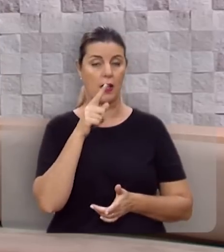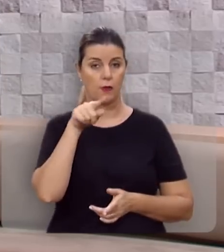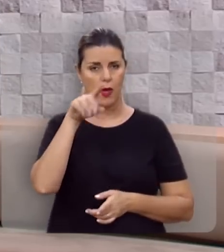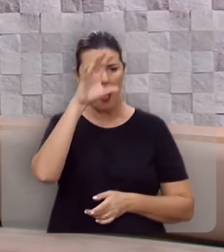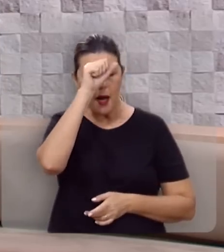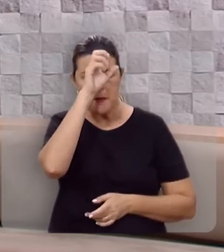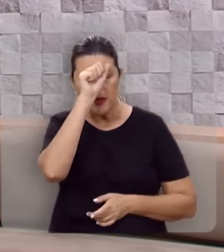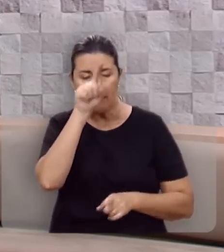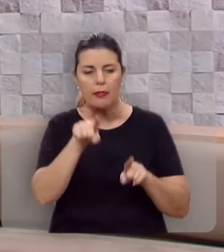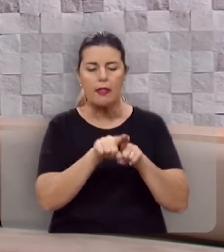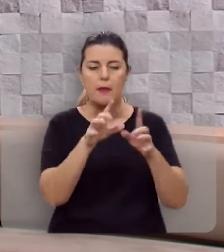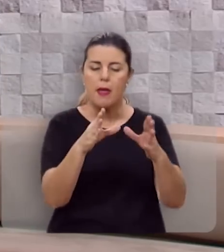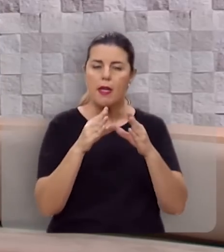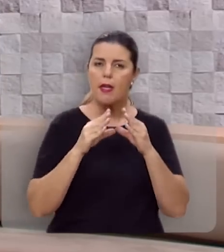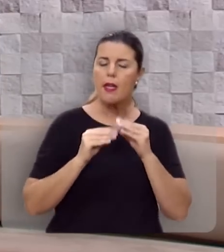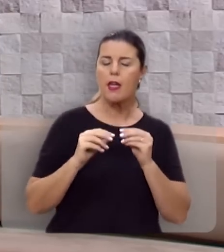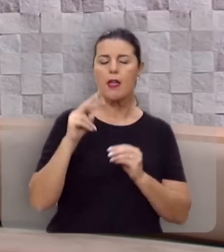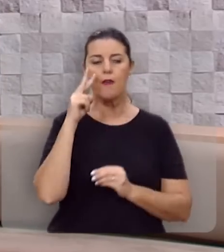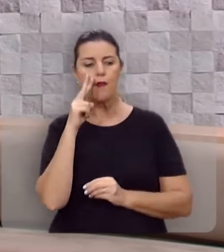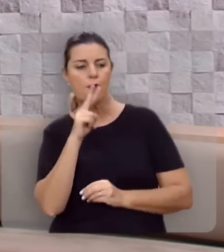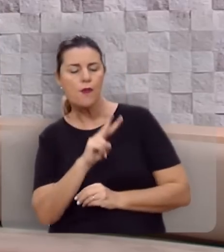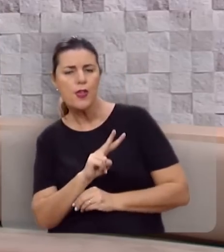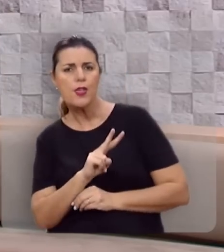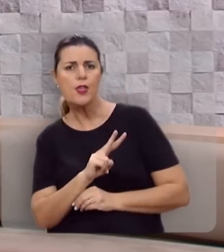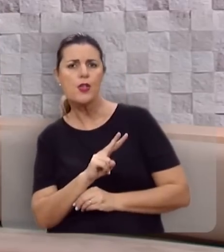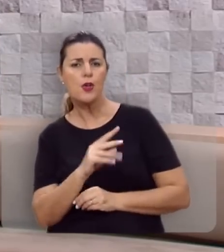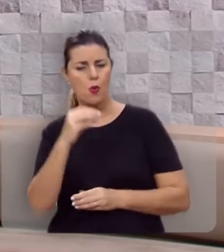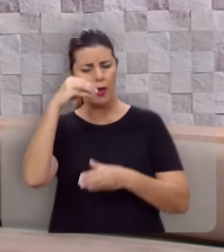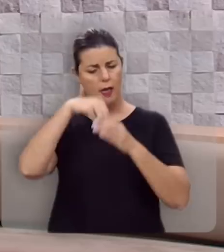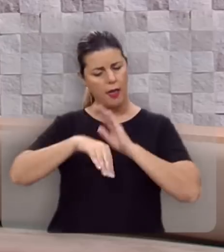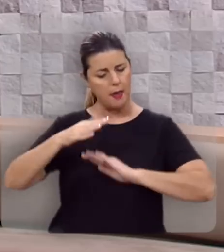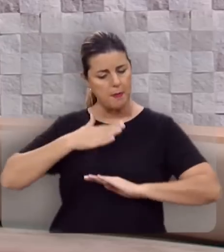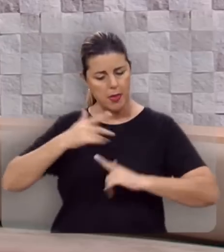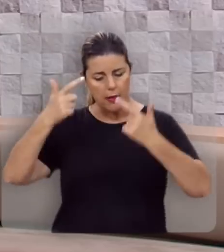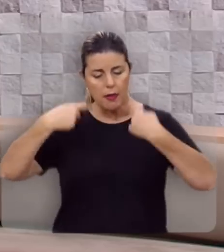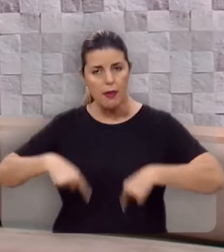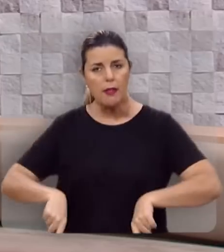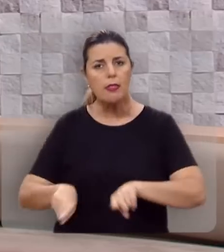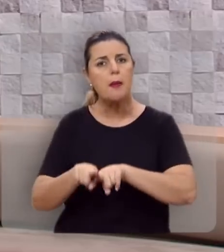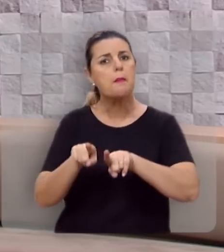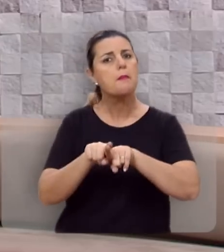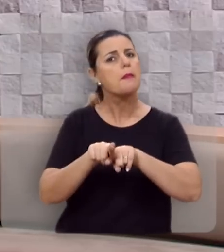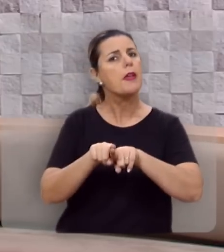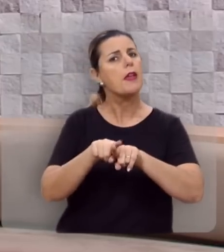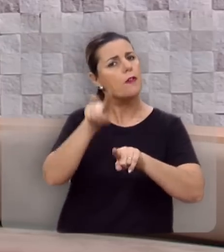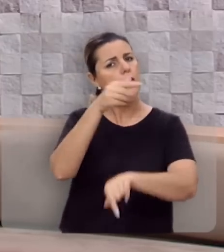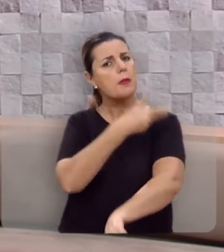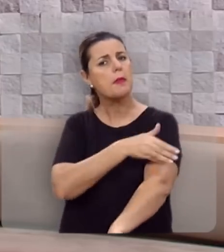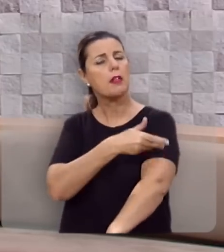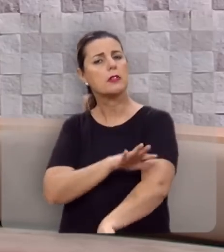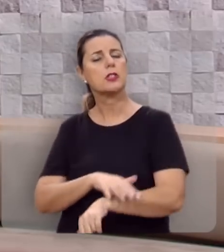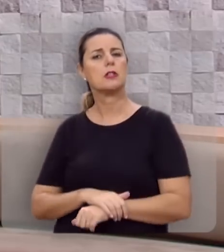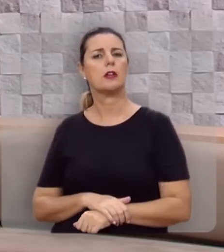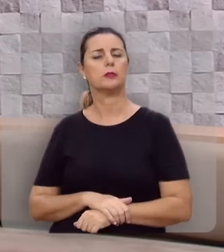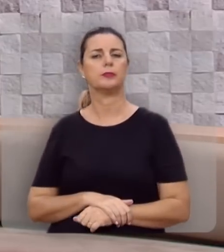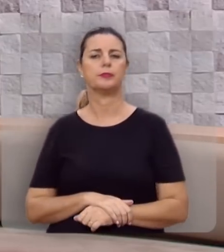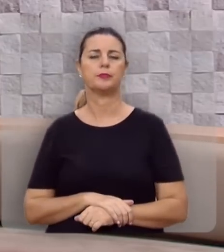também aprendestes, e recebestes, e ouvistes, e vistes em mim, isso também